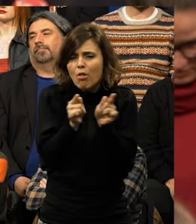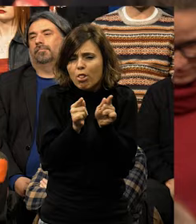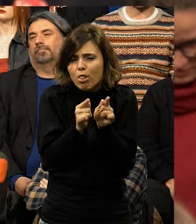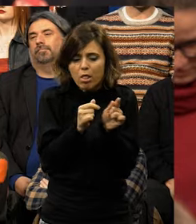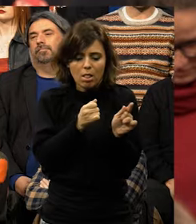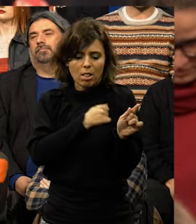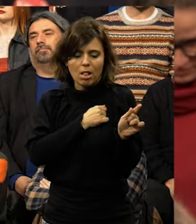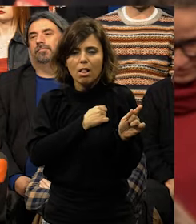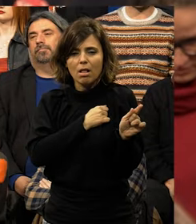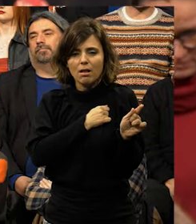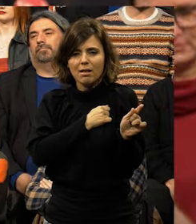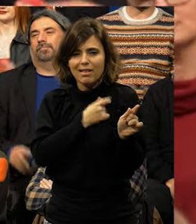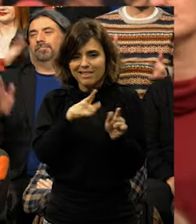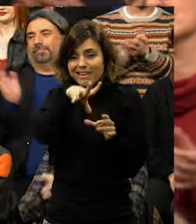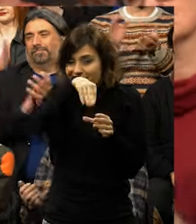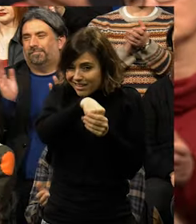tudo